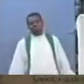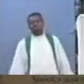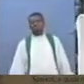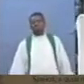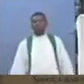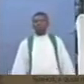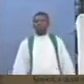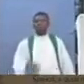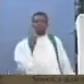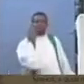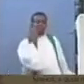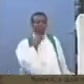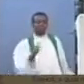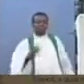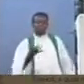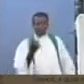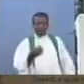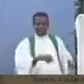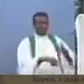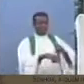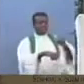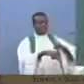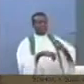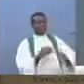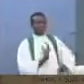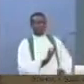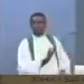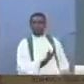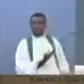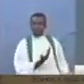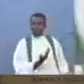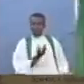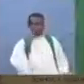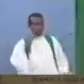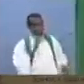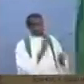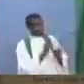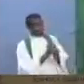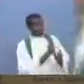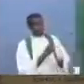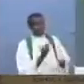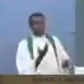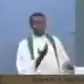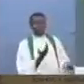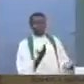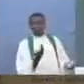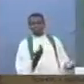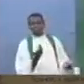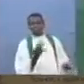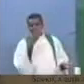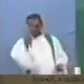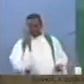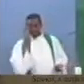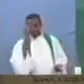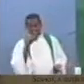têm necessidade de colocar a mão na gente. Aquela criança, aquele jovem, aquele adulto que não experimentou esse amor